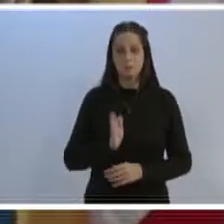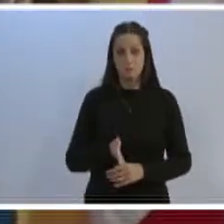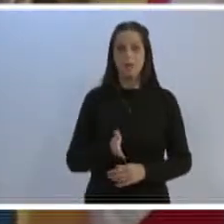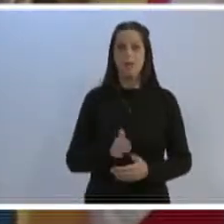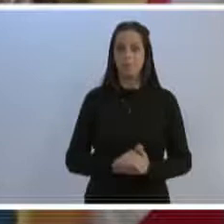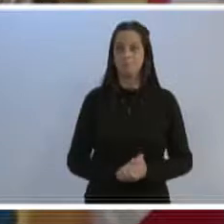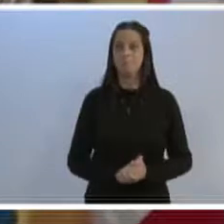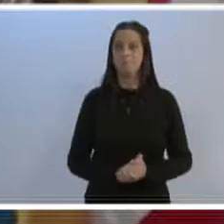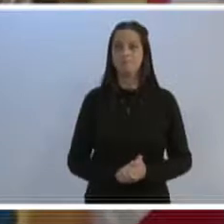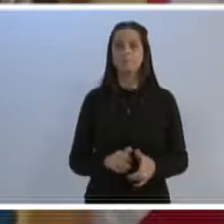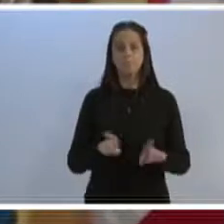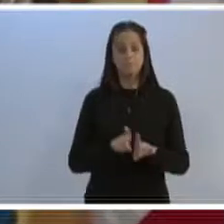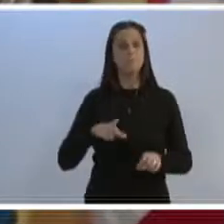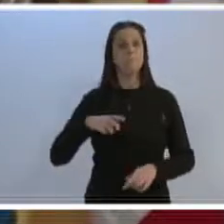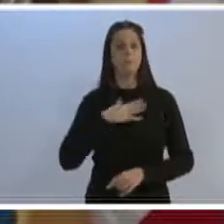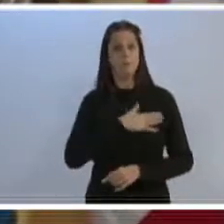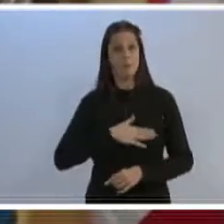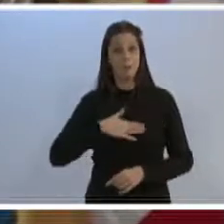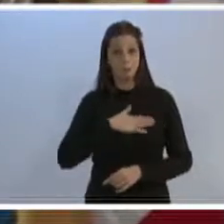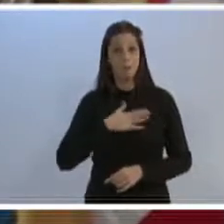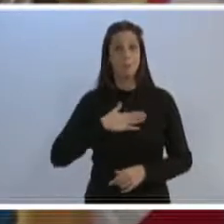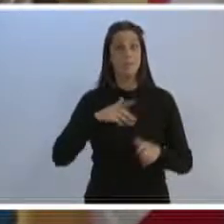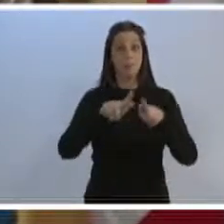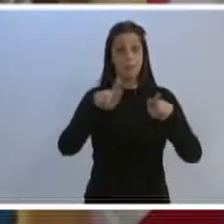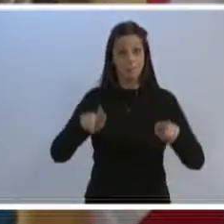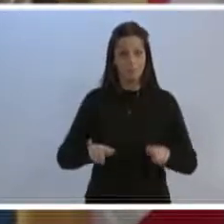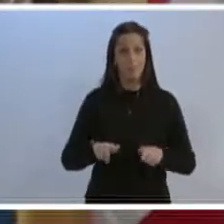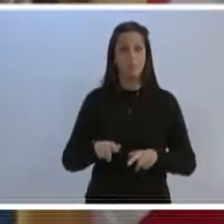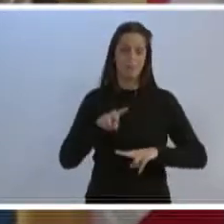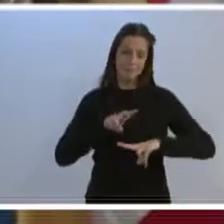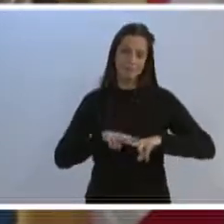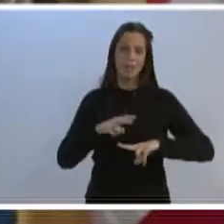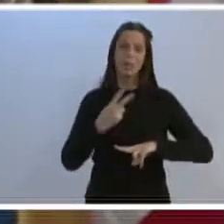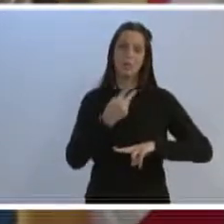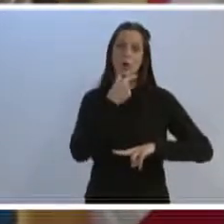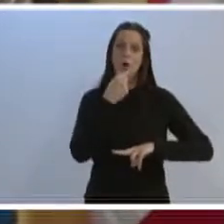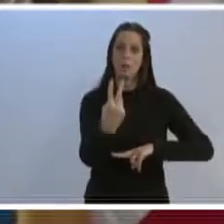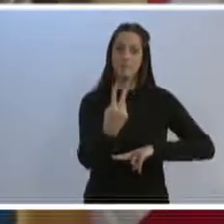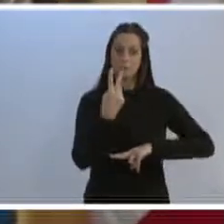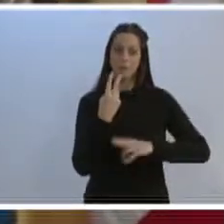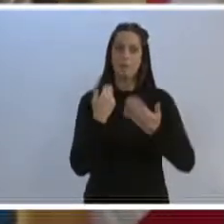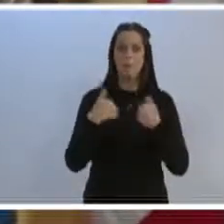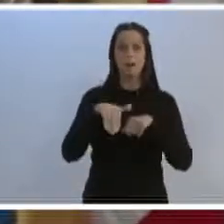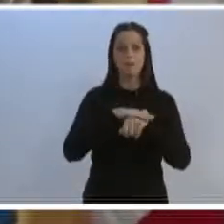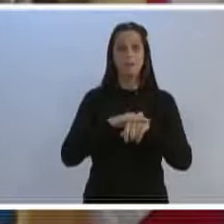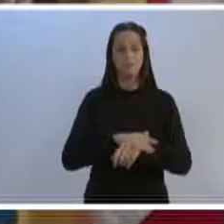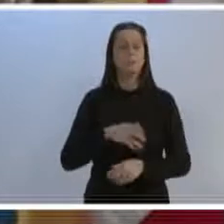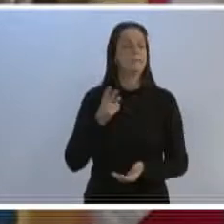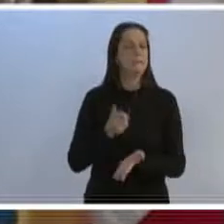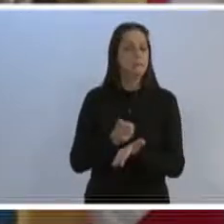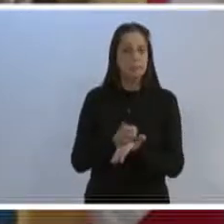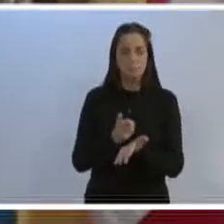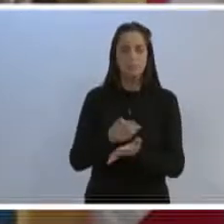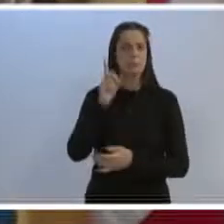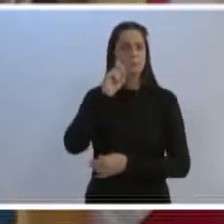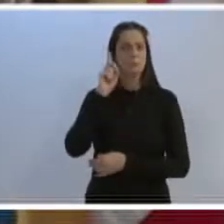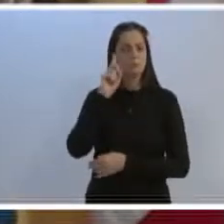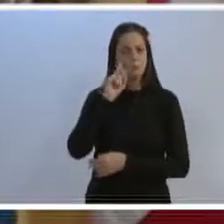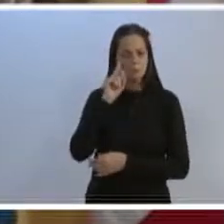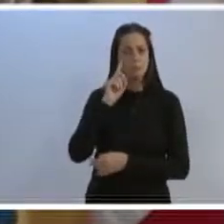que tive o prazer de receber esses agentes no gabinete eu tenho recebido diariamente mensagens